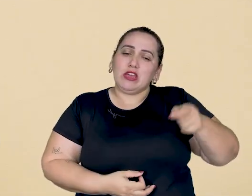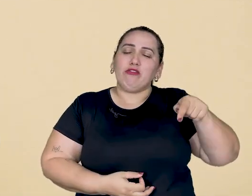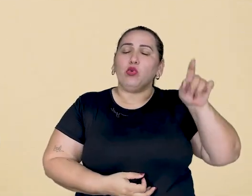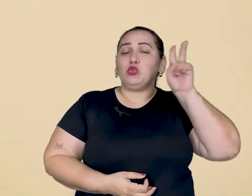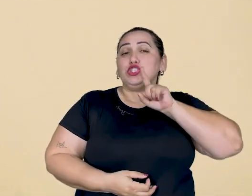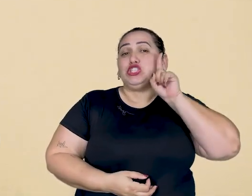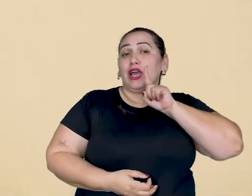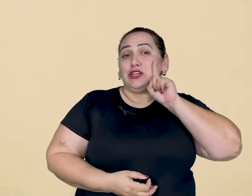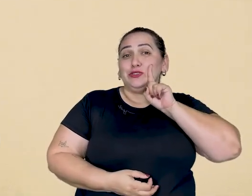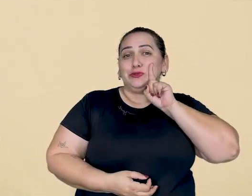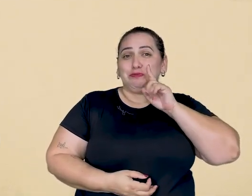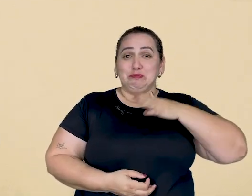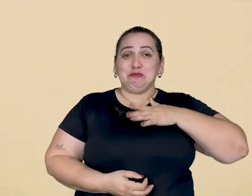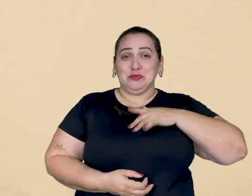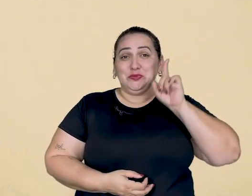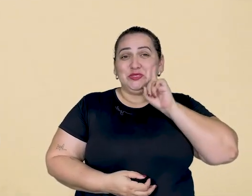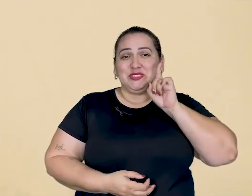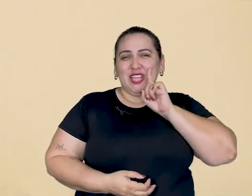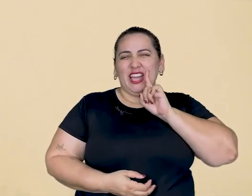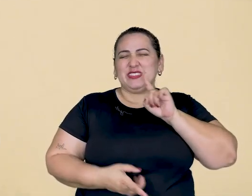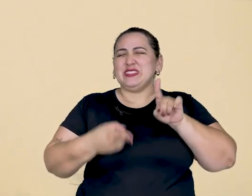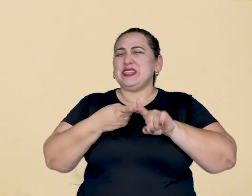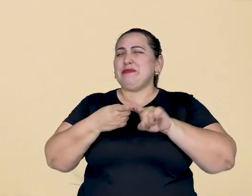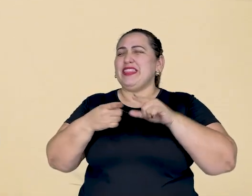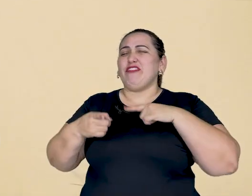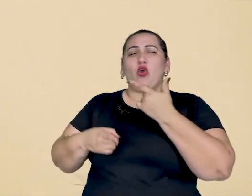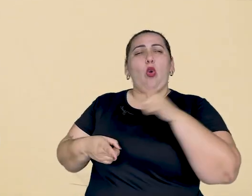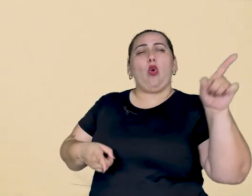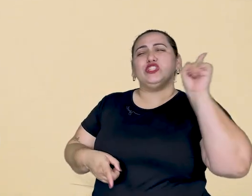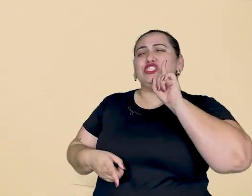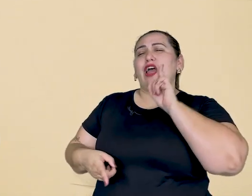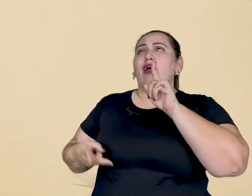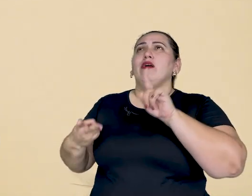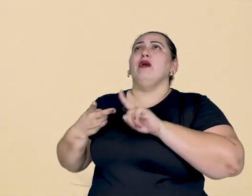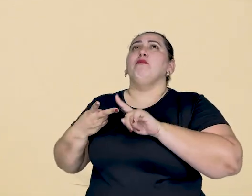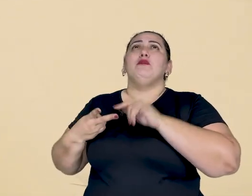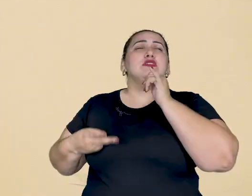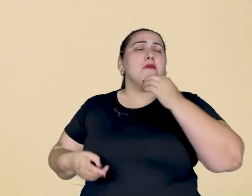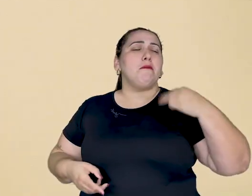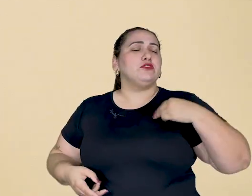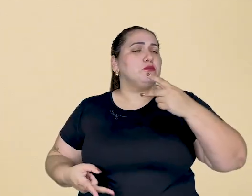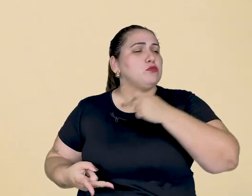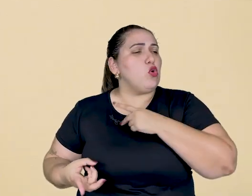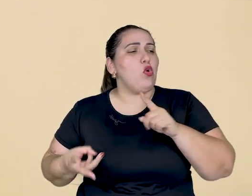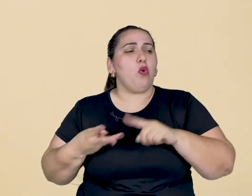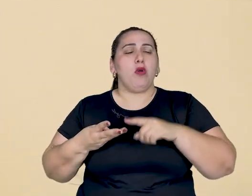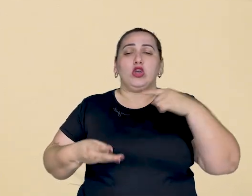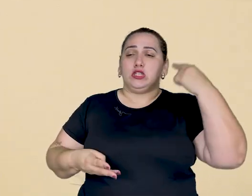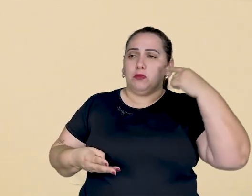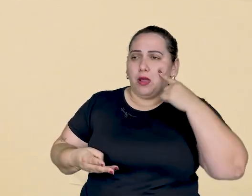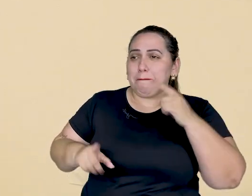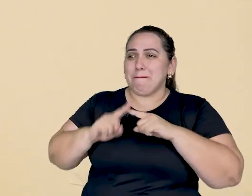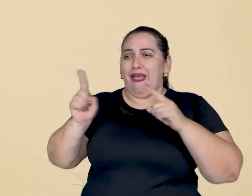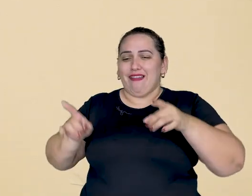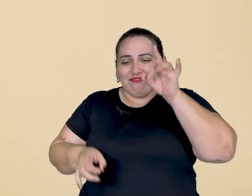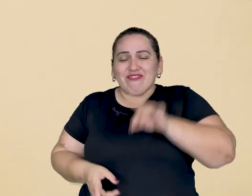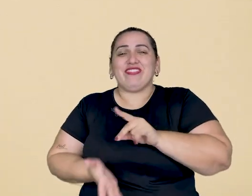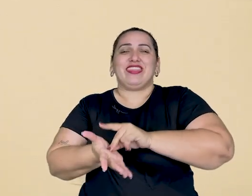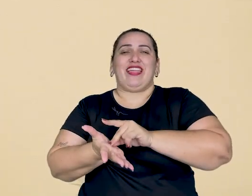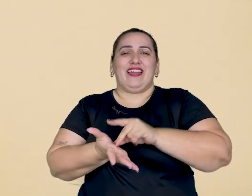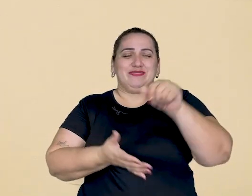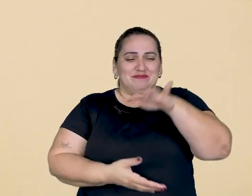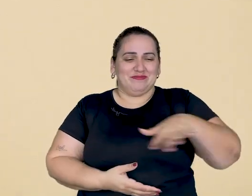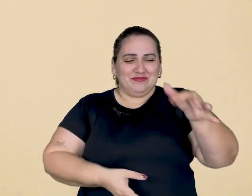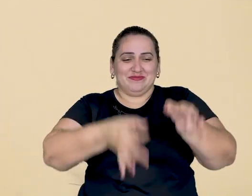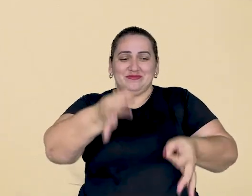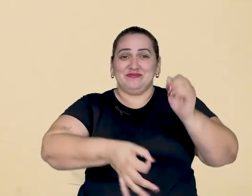fiz na Justiça Estadual daqui do Rio Grande do Norte. E também fiz outros estágios no Ministério Público, na advocacia, mas realmente